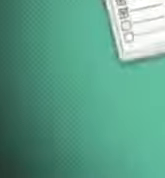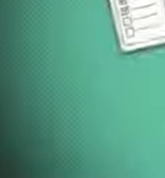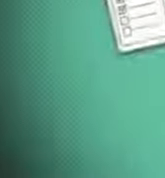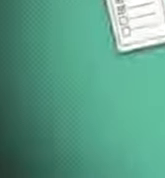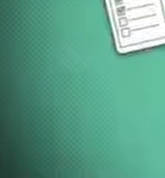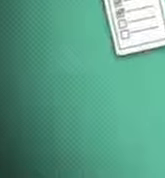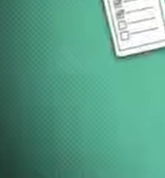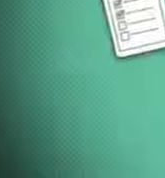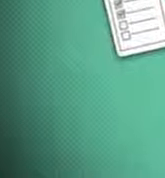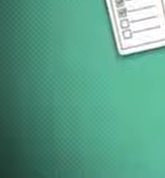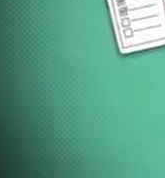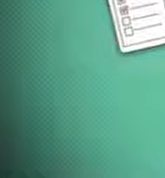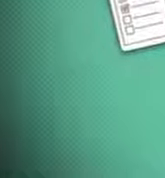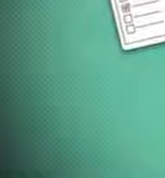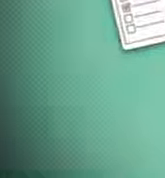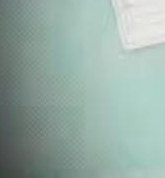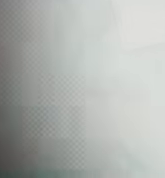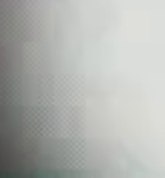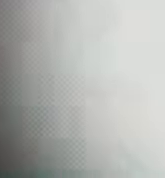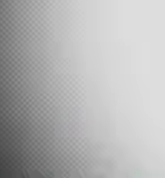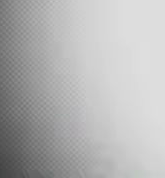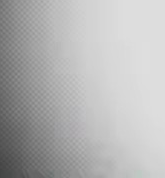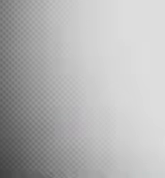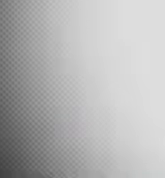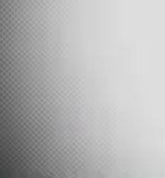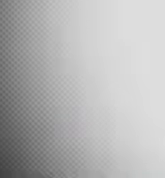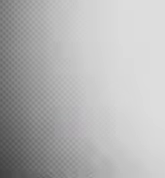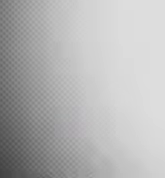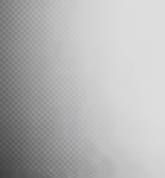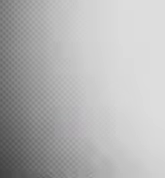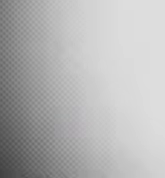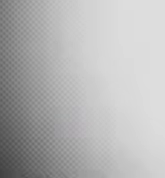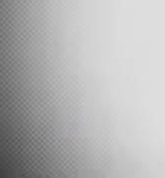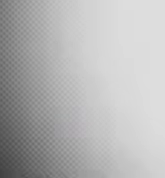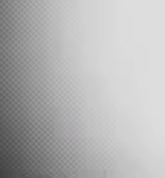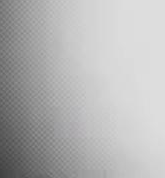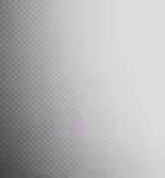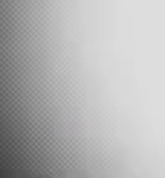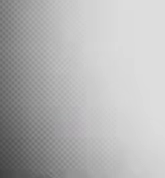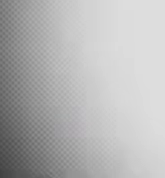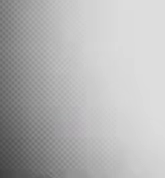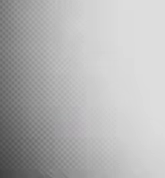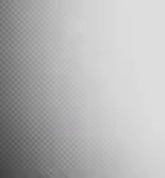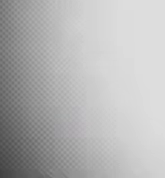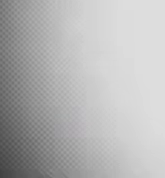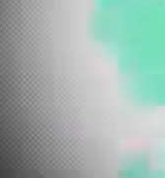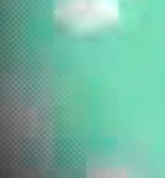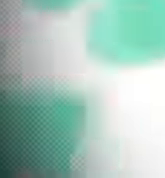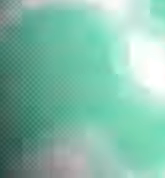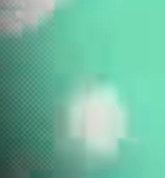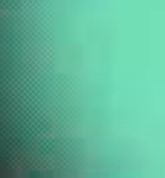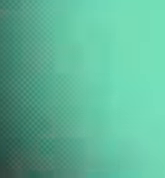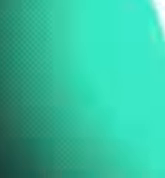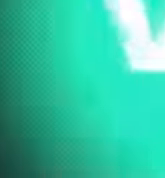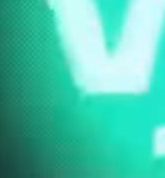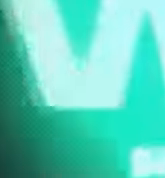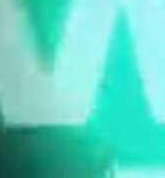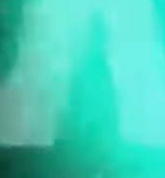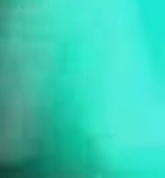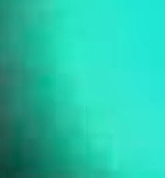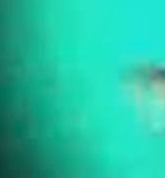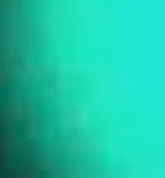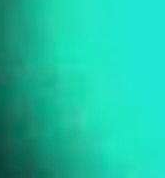empreendedor precisa divulgar o seu comércio, mas nem sempre é fácil achar uma gráfica que entregue no tempo que você precisa. Agora você tem